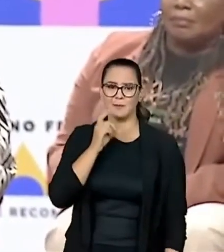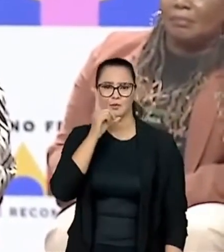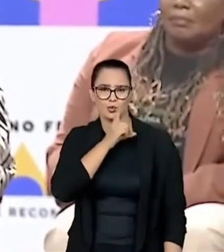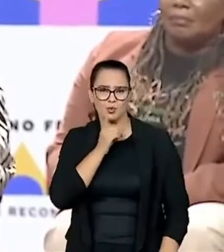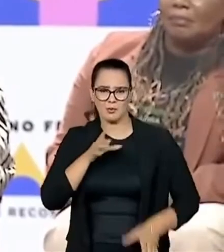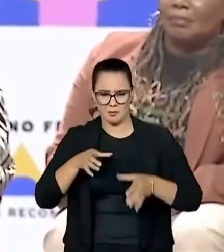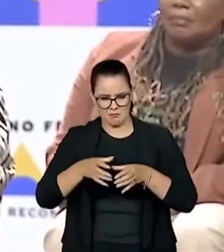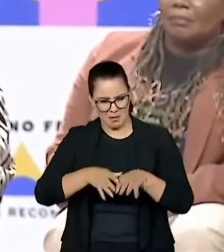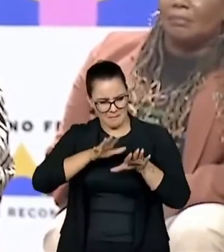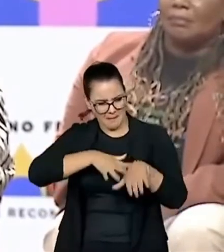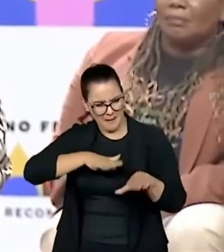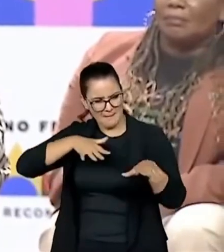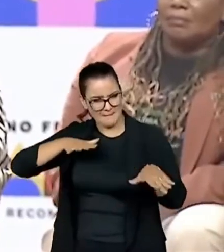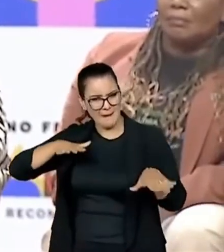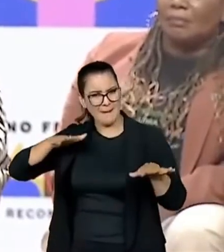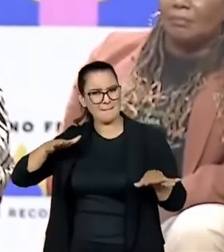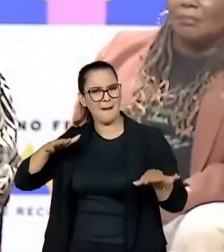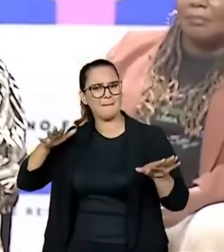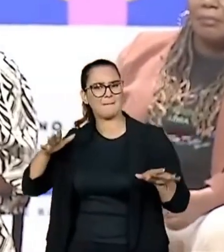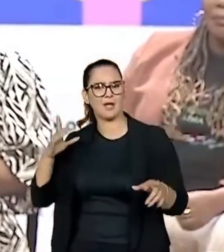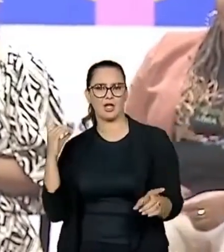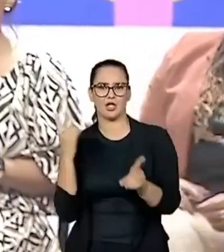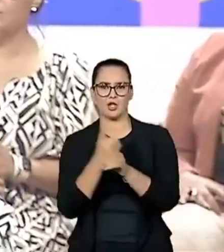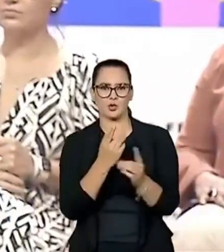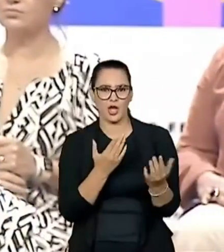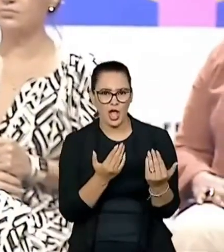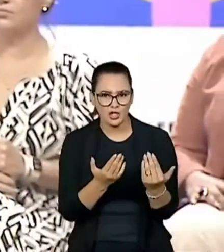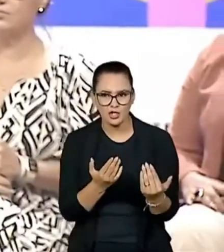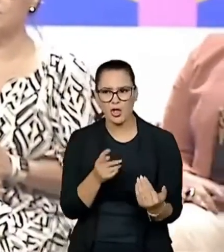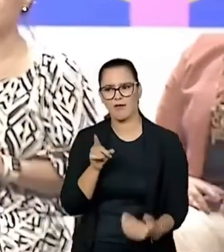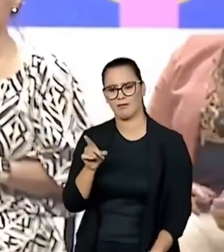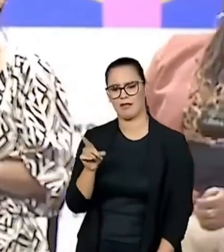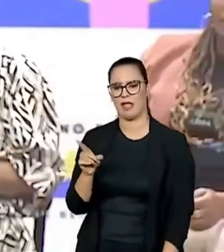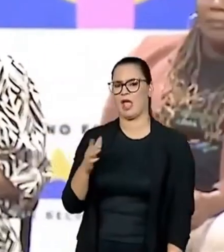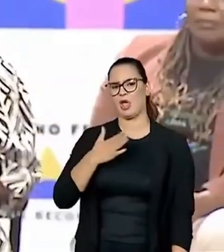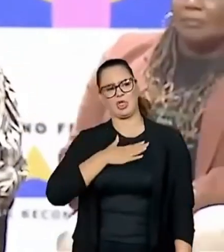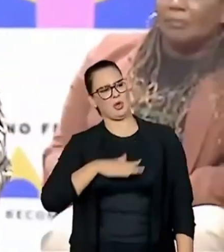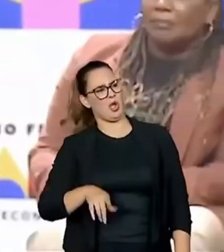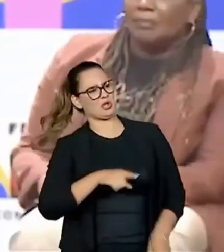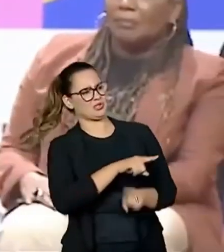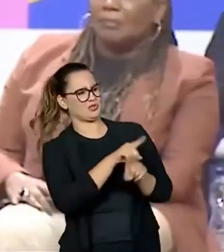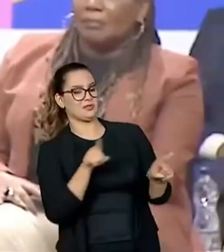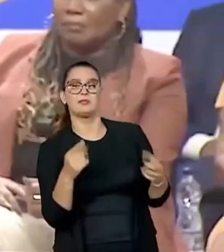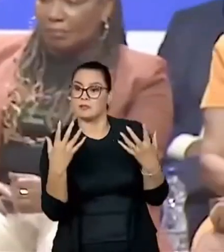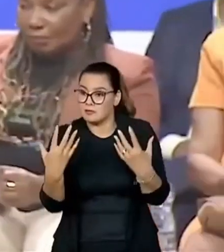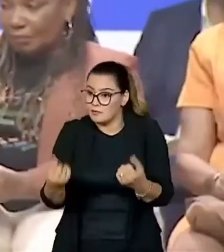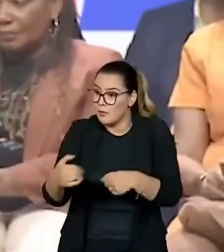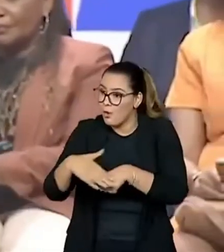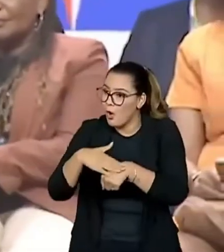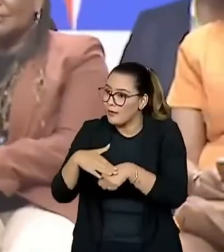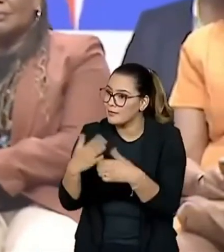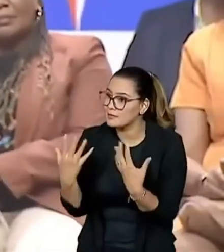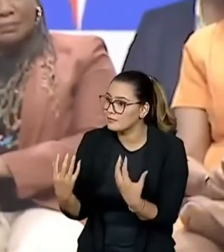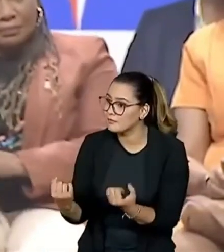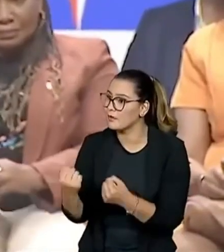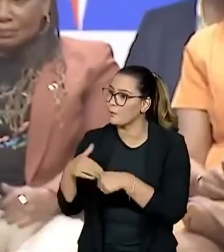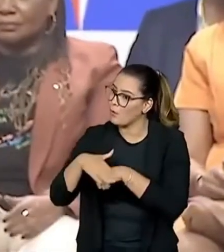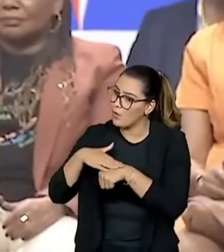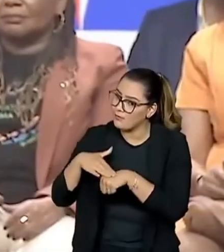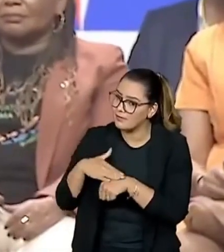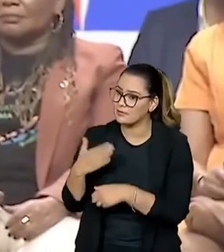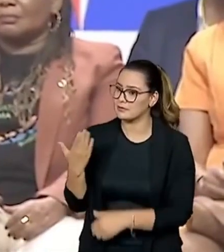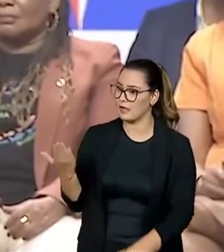mutirão, bater palma, vai encontrar um jovem arredio, mas eu não gosto de vocês, vamos conversar, companheiro, vamos